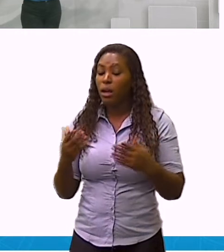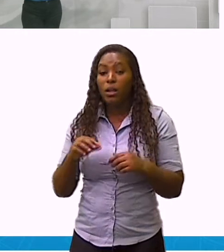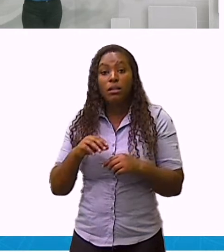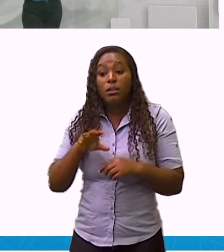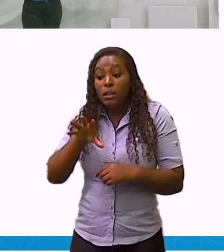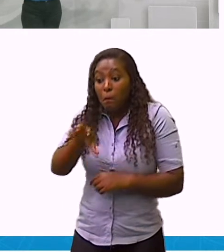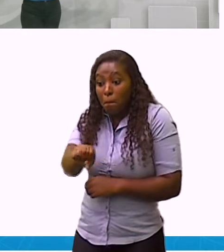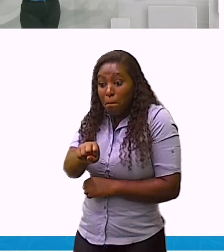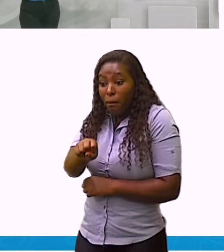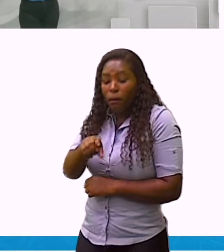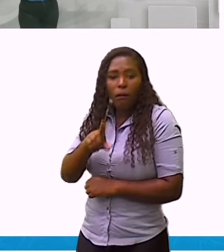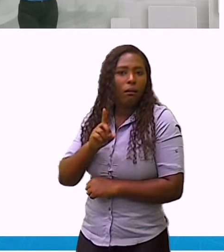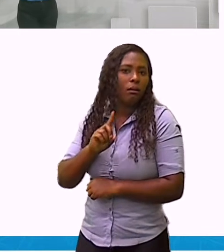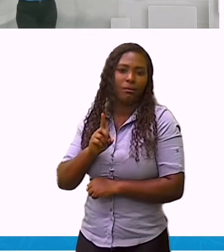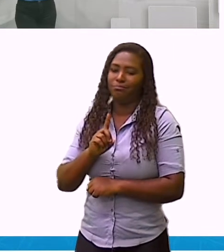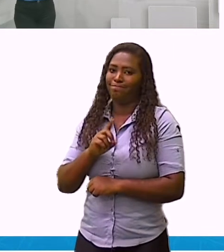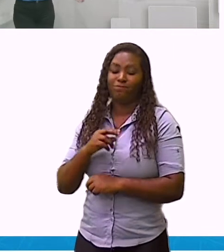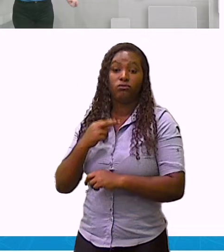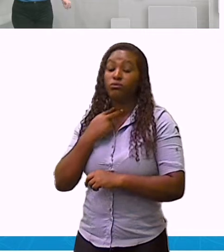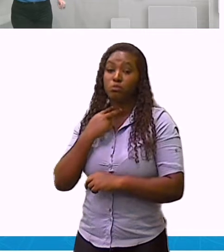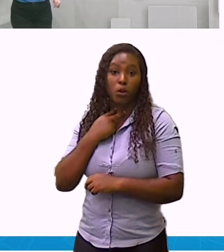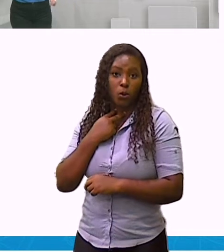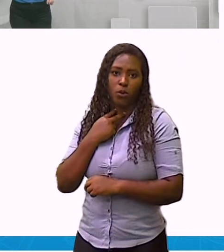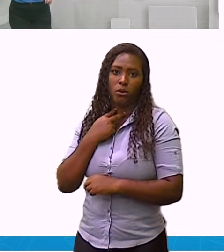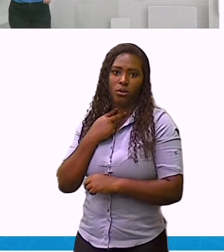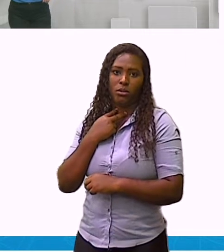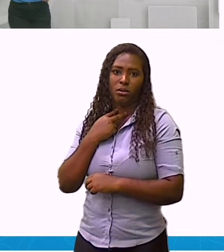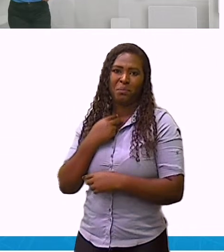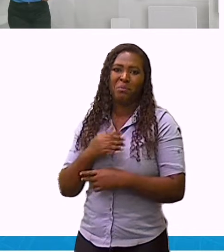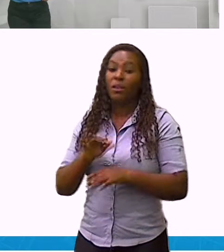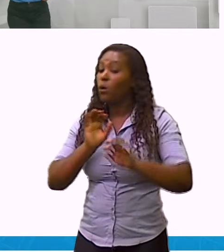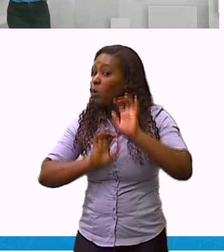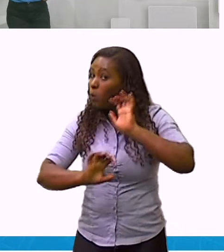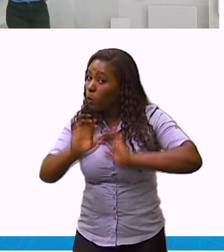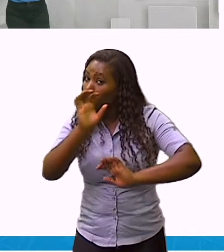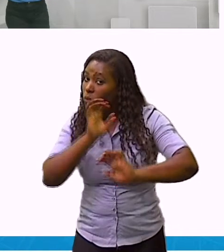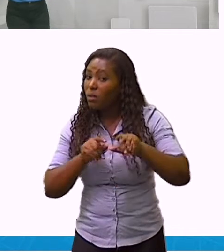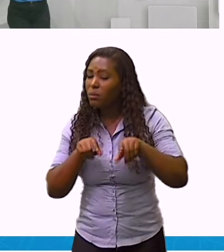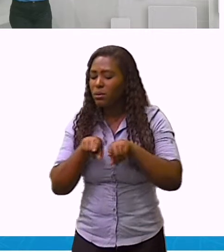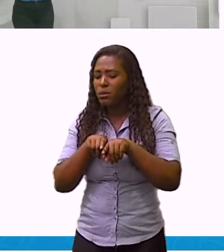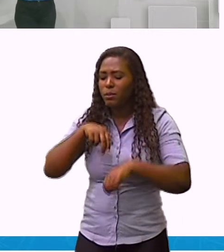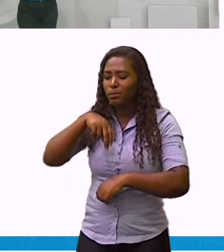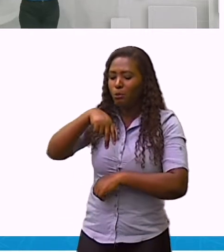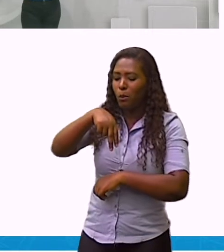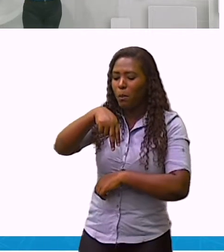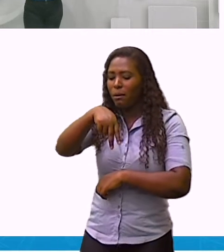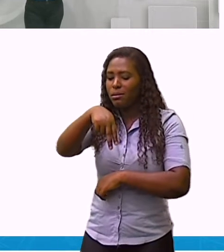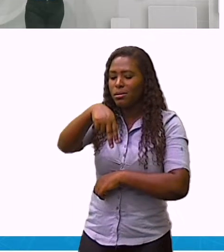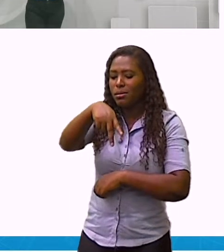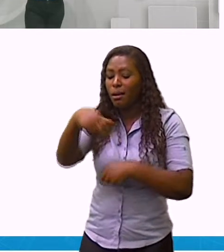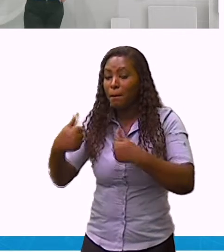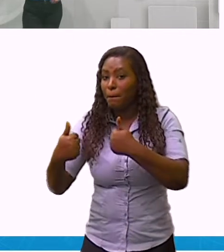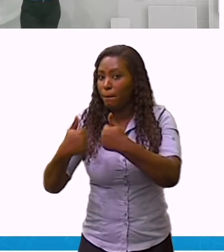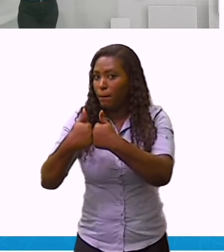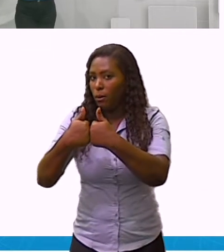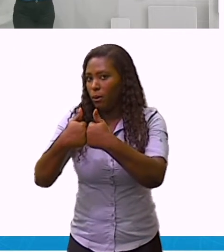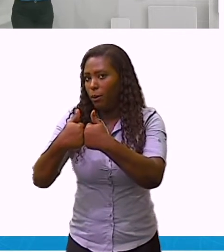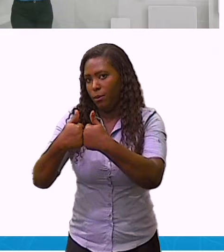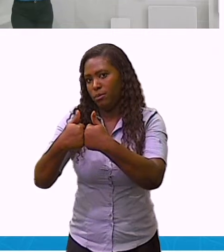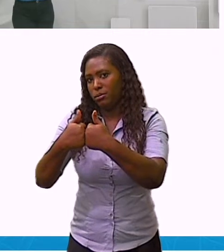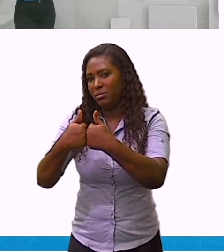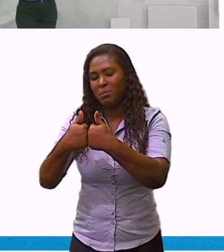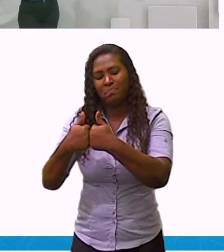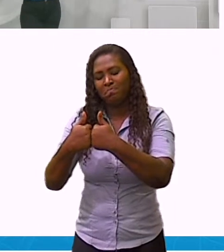nesses fios. Tome cuidado para você não encostar de nenhuma forma, ok? O que você faz?